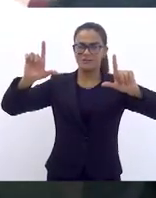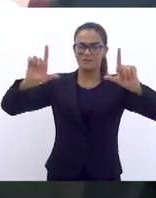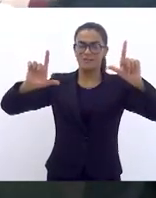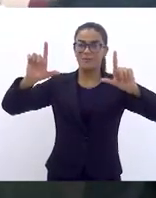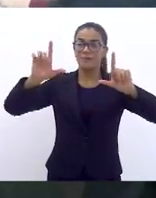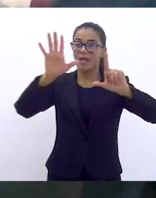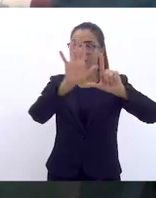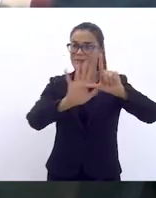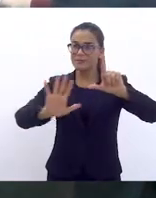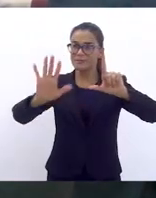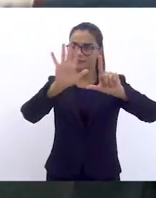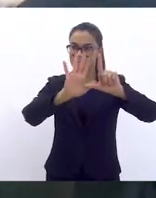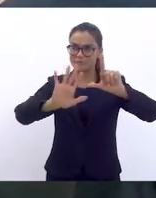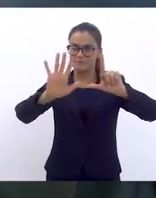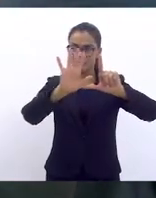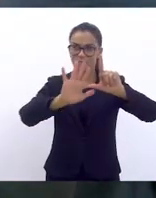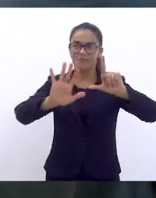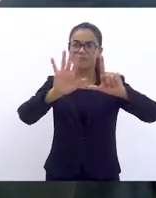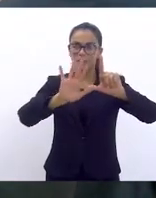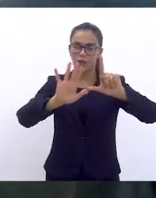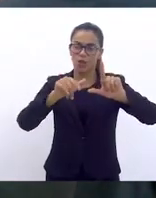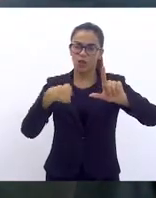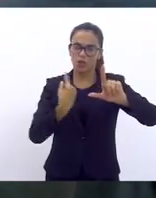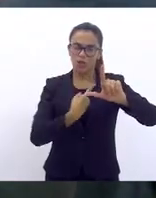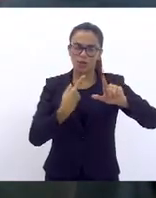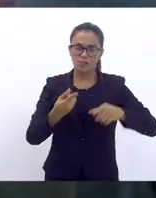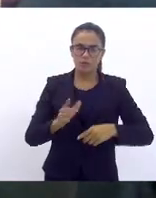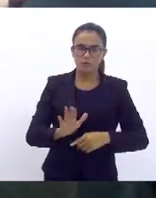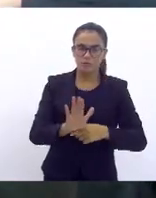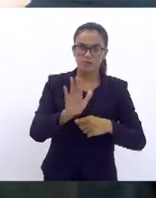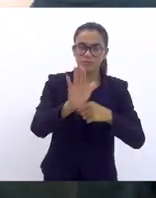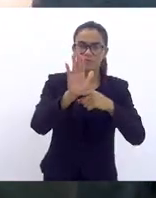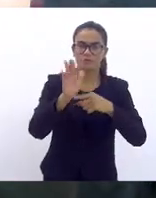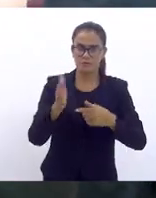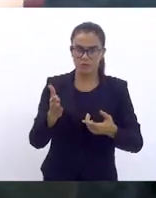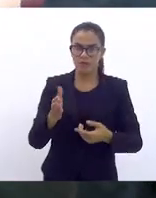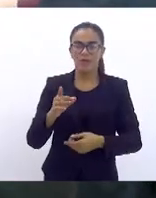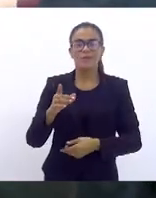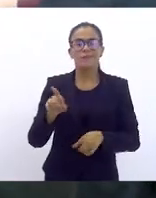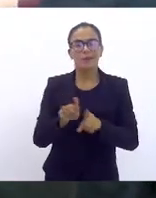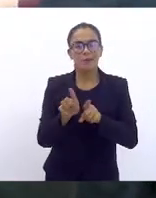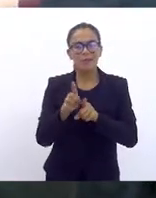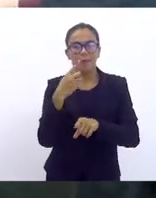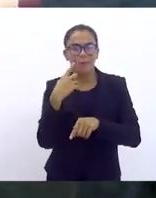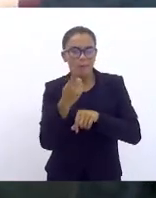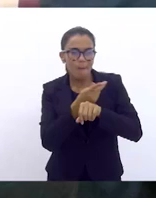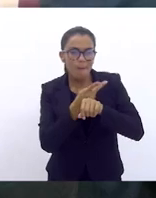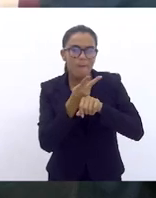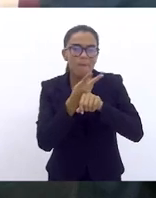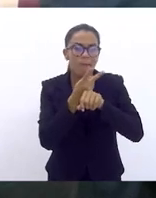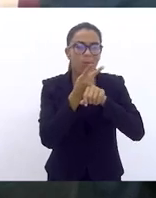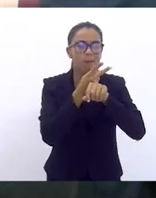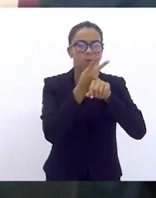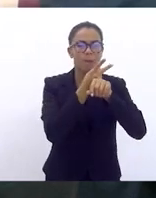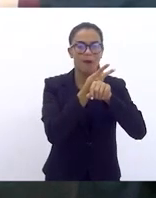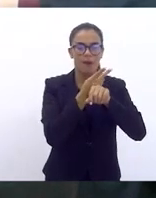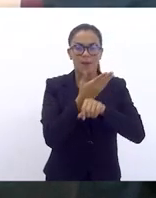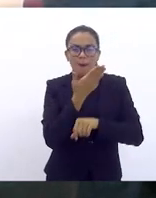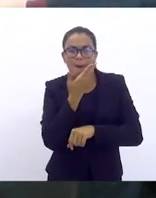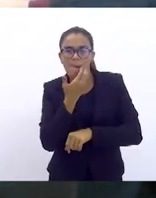ter acesso Nós estamos Nós estamos contribuindo nós estamos resgatando e adotando